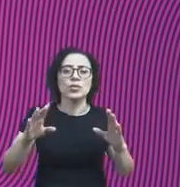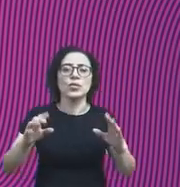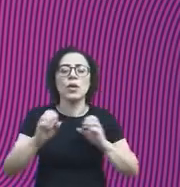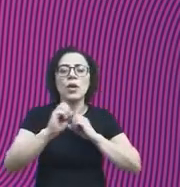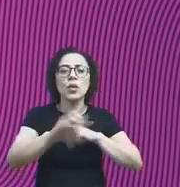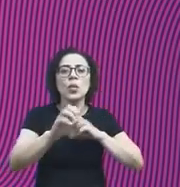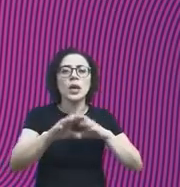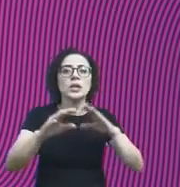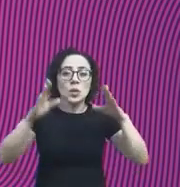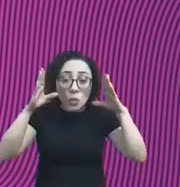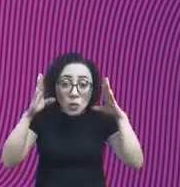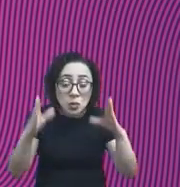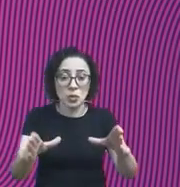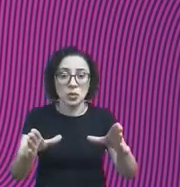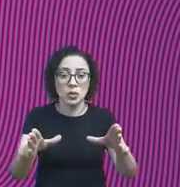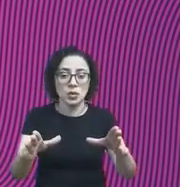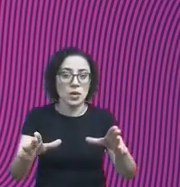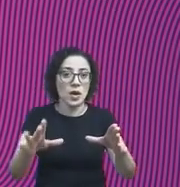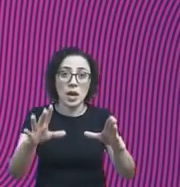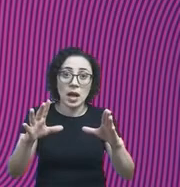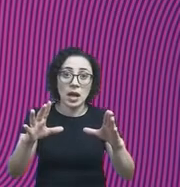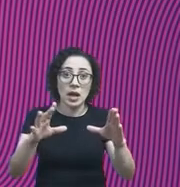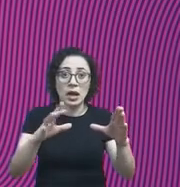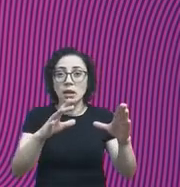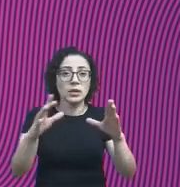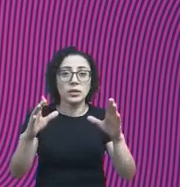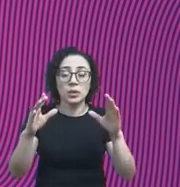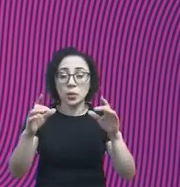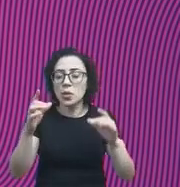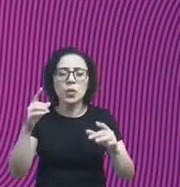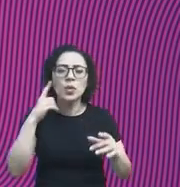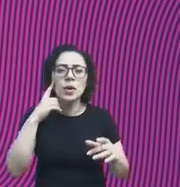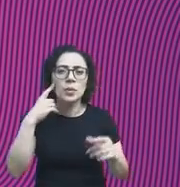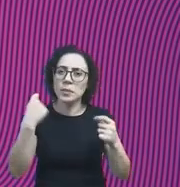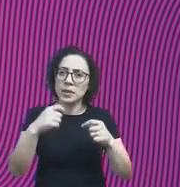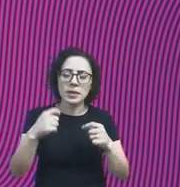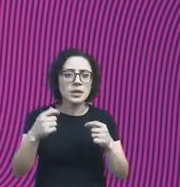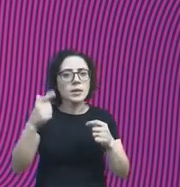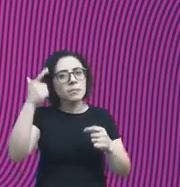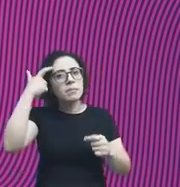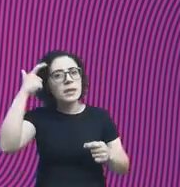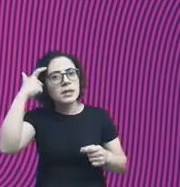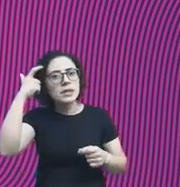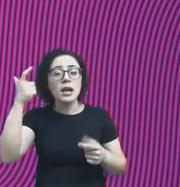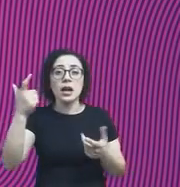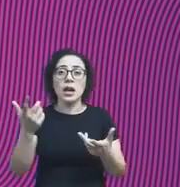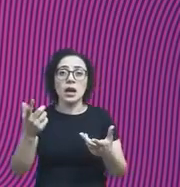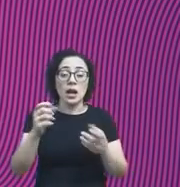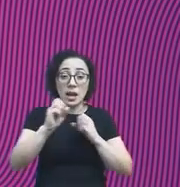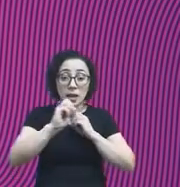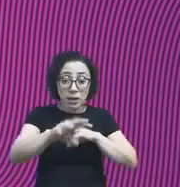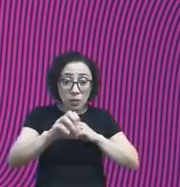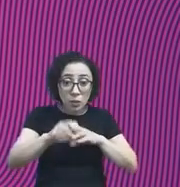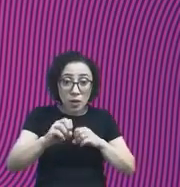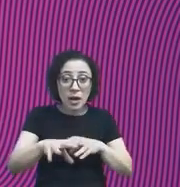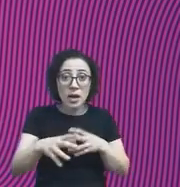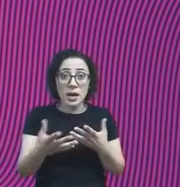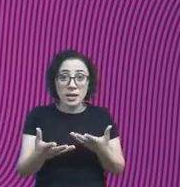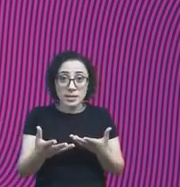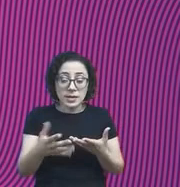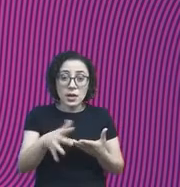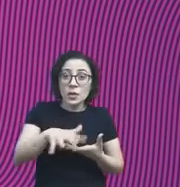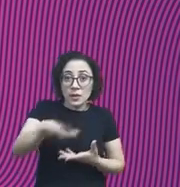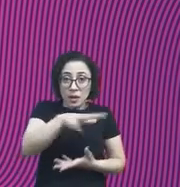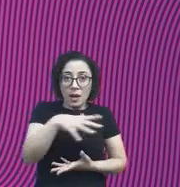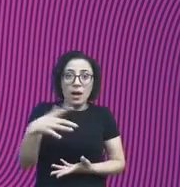que desenquadrar, você tem que descolar a educação, a alfabetização de saúde do paciente